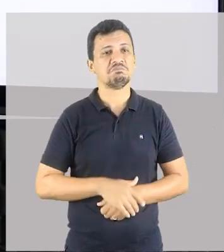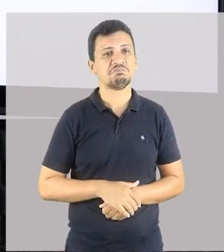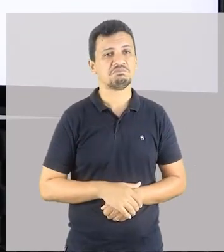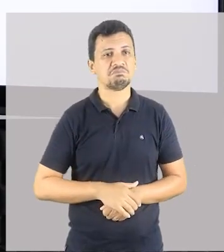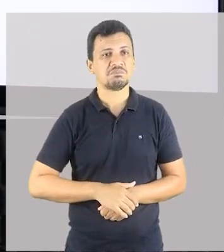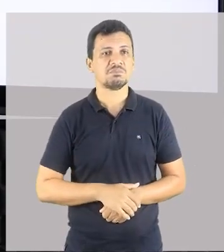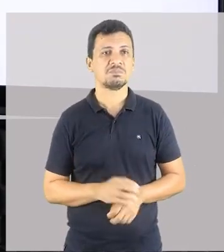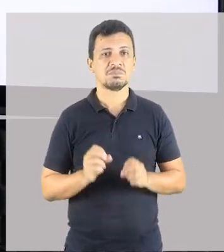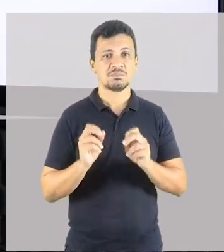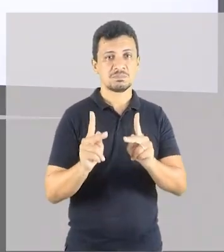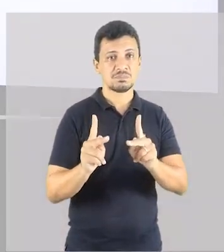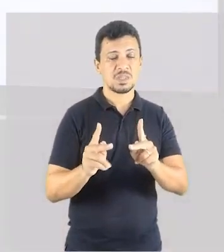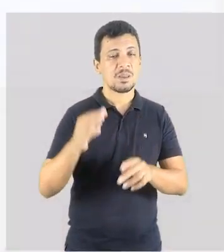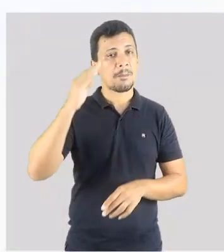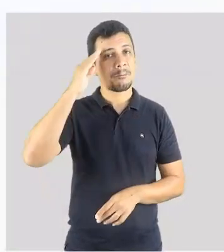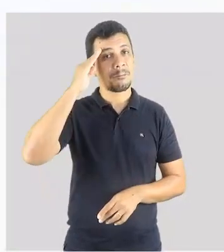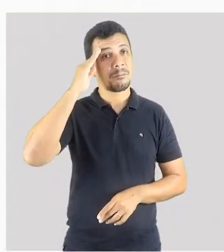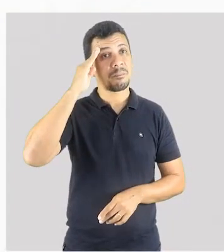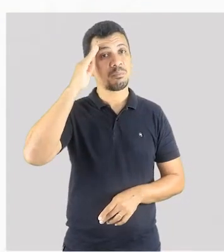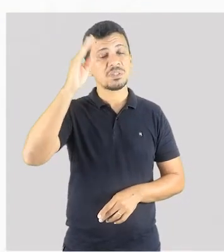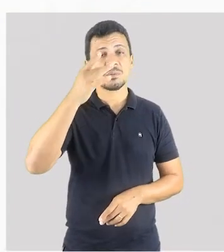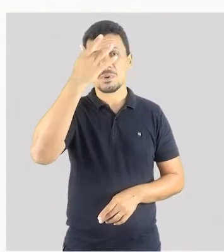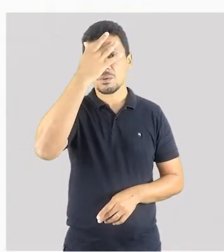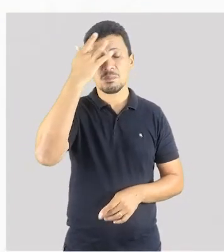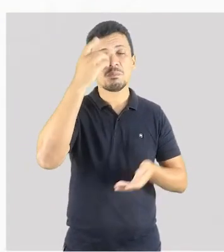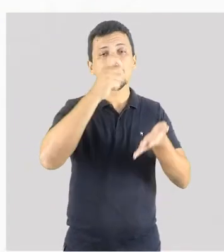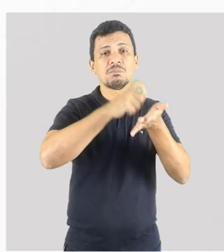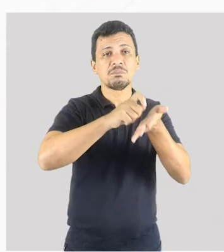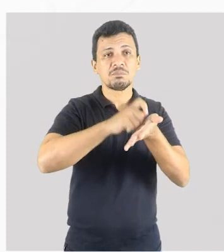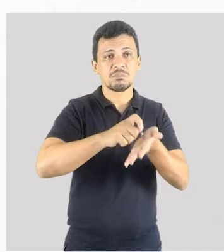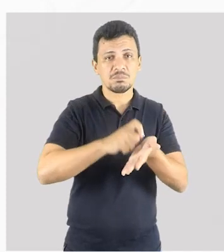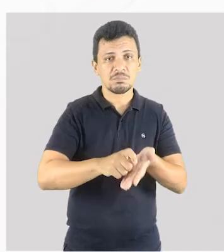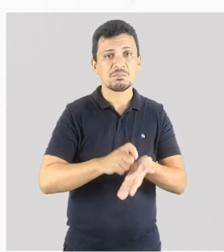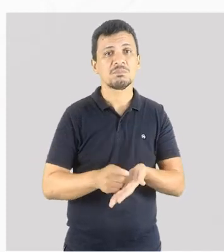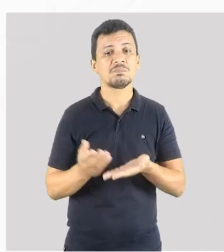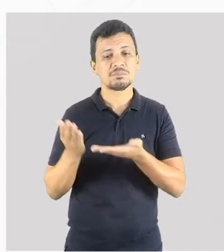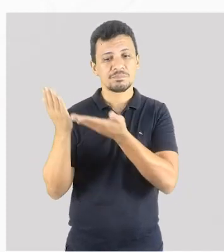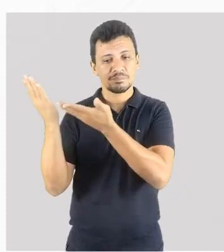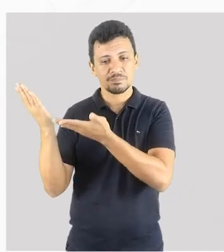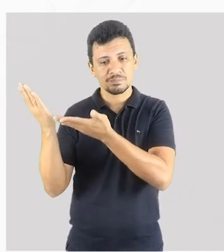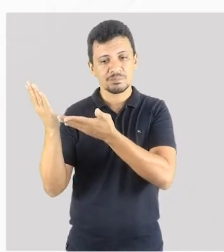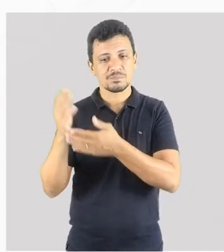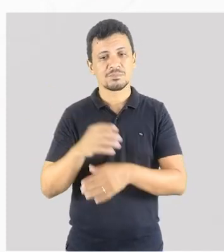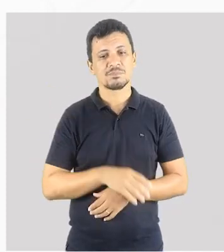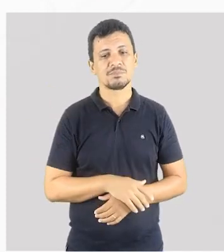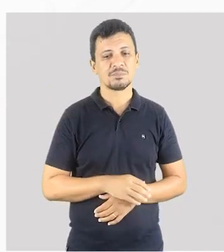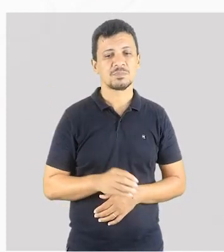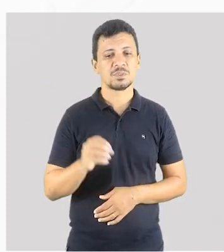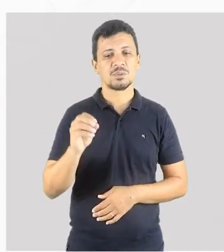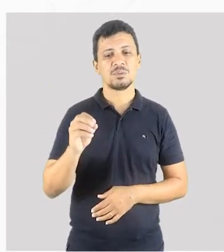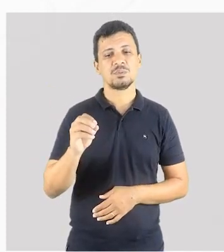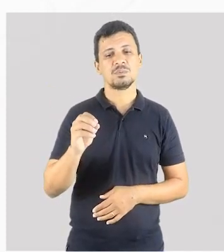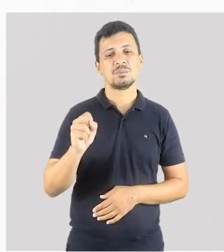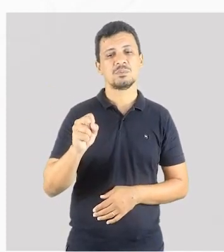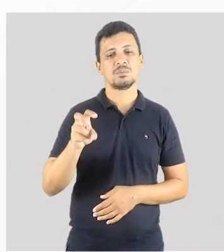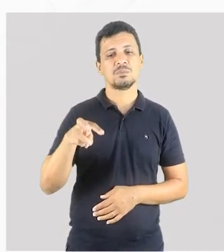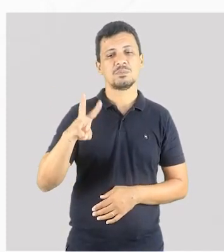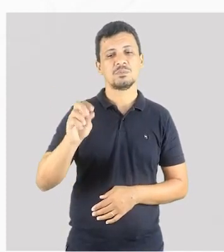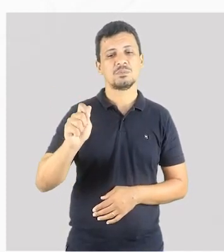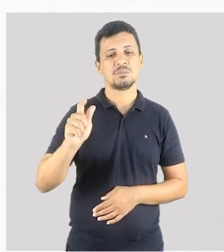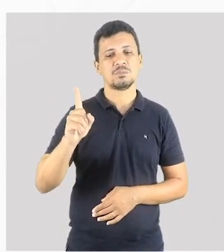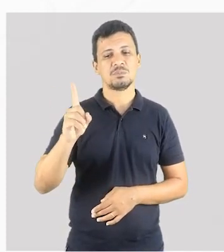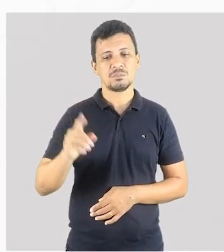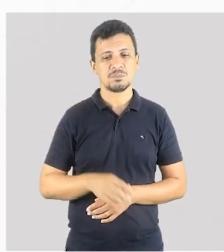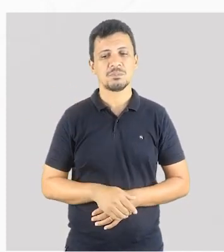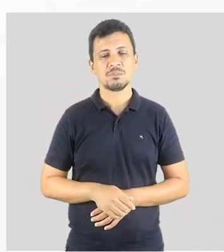ok? E aí, os principais autores, né, os principais escritores dessa fase, nós vamos ter aqui Oswald de Andrade, faz parte lá do grupo